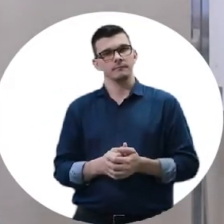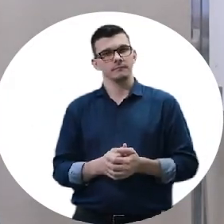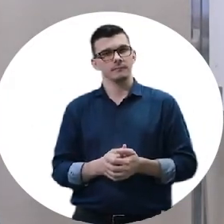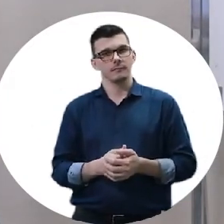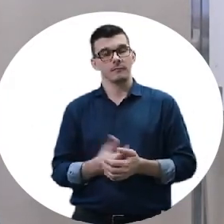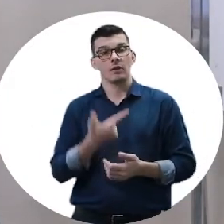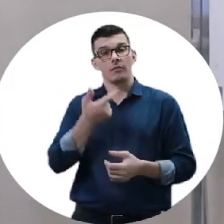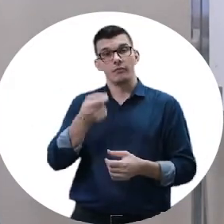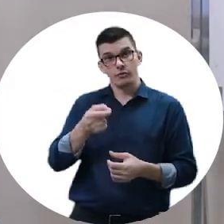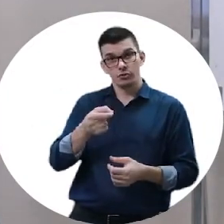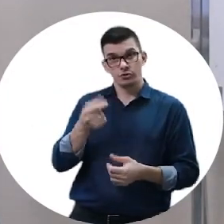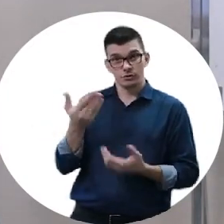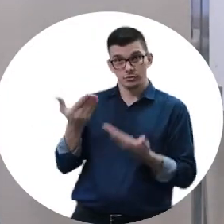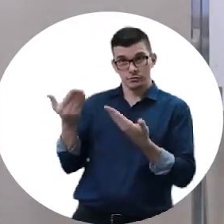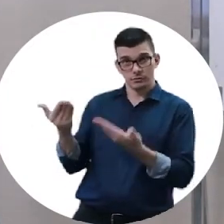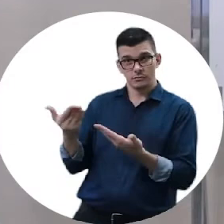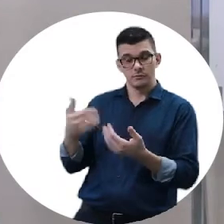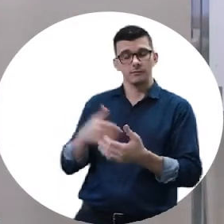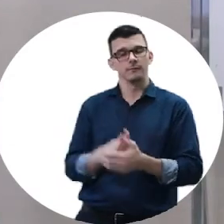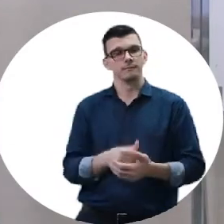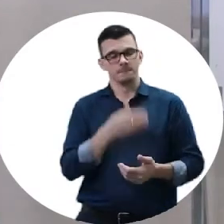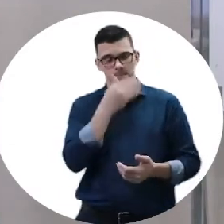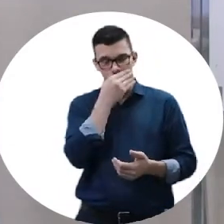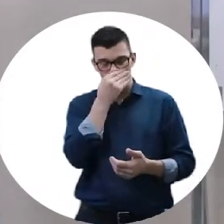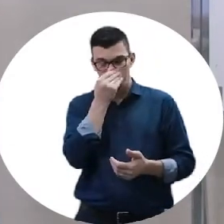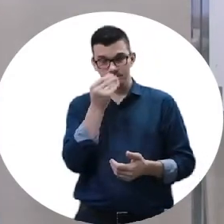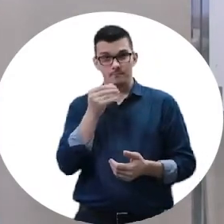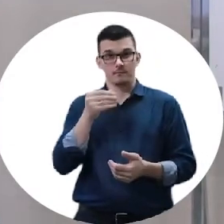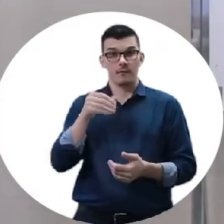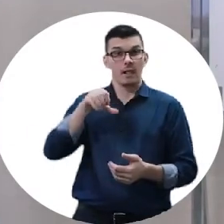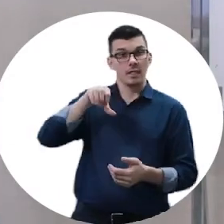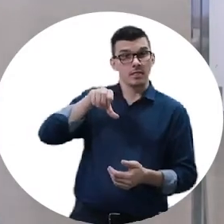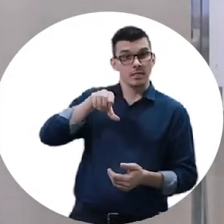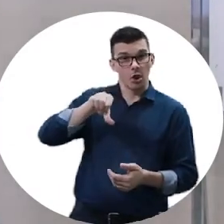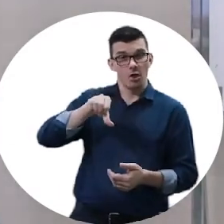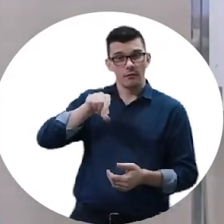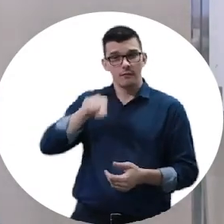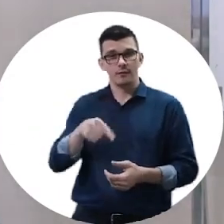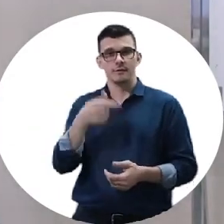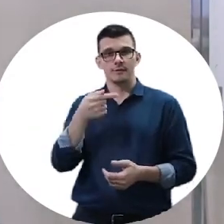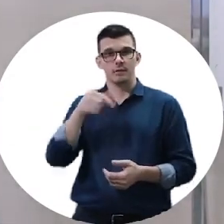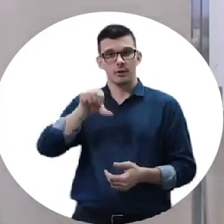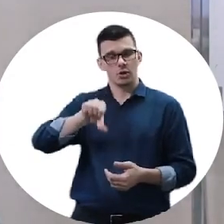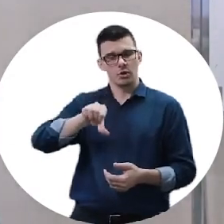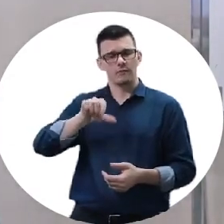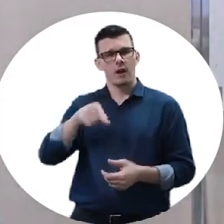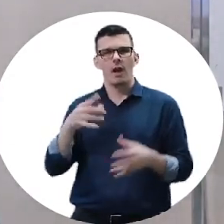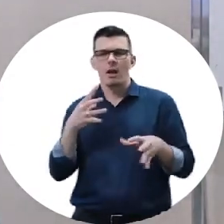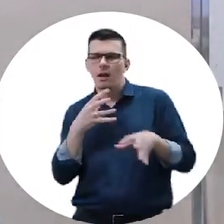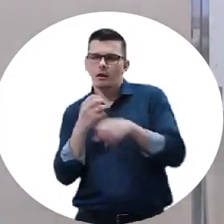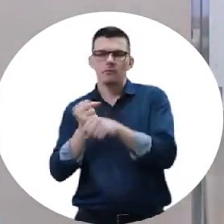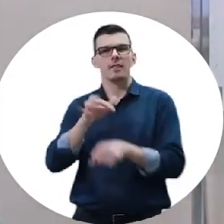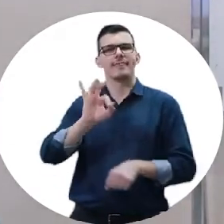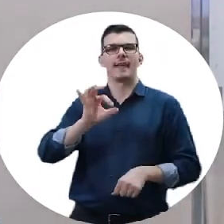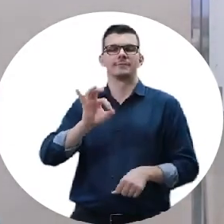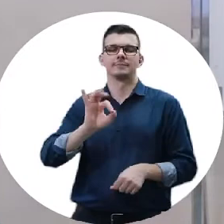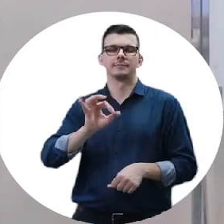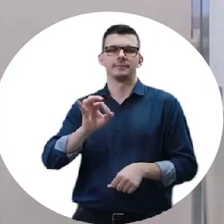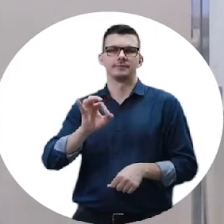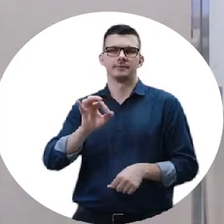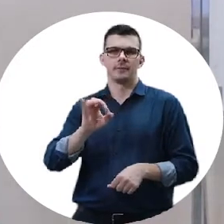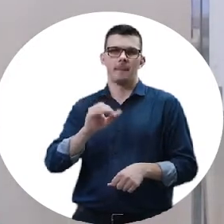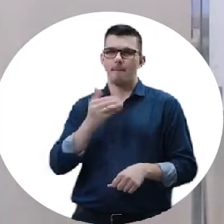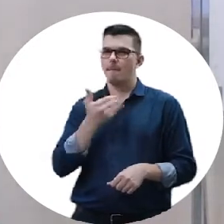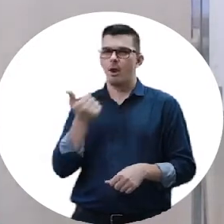vale 20 mil. 10 se for na Terra. A aceleração da gravidade na Terra é 9,79. Estamos arredondando aqui para 10, para